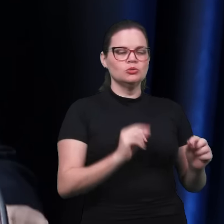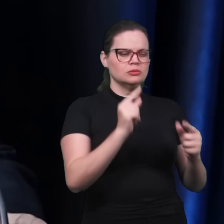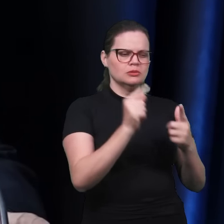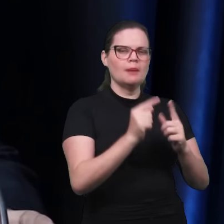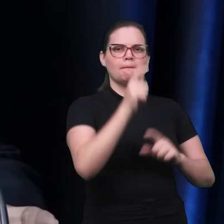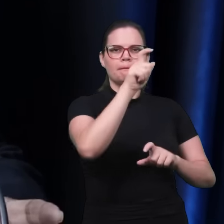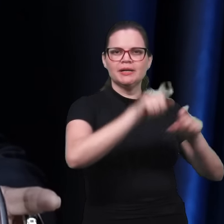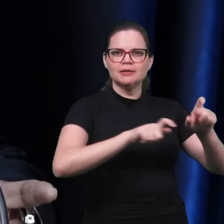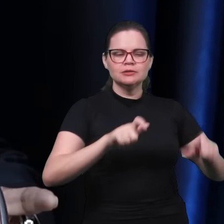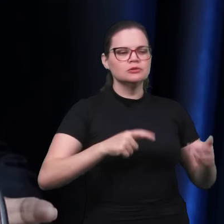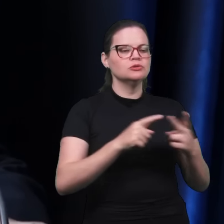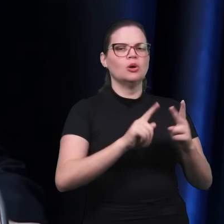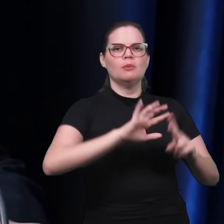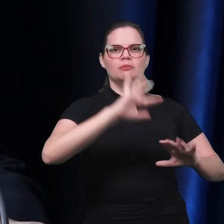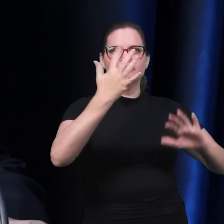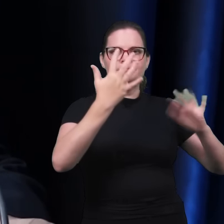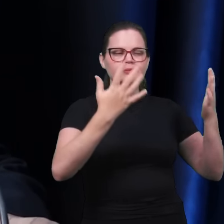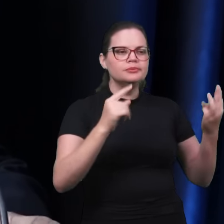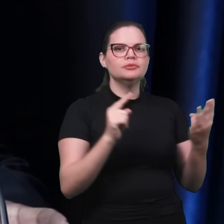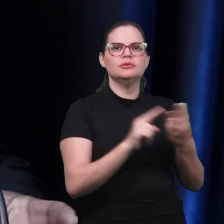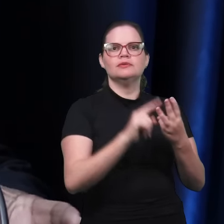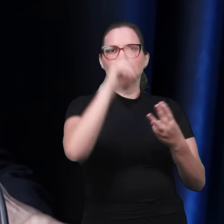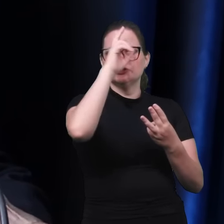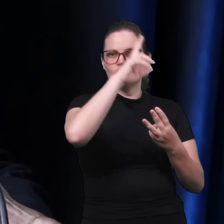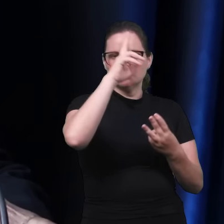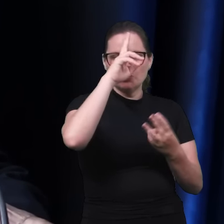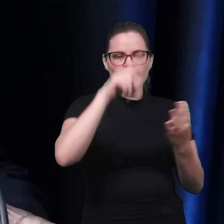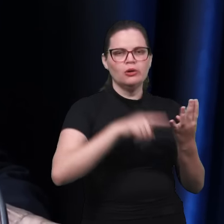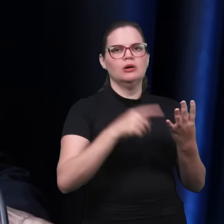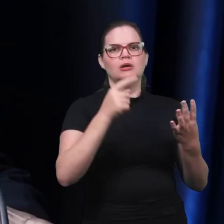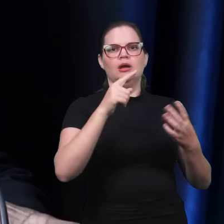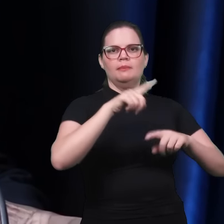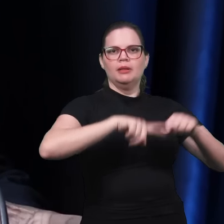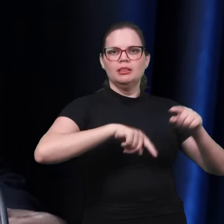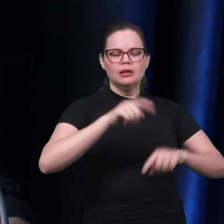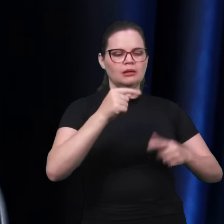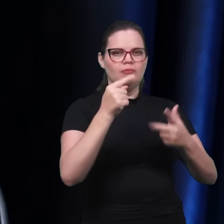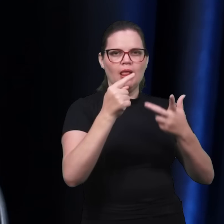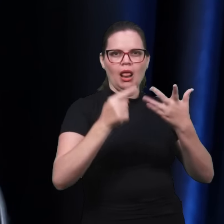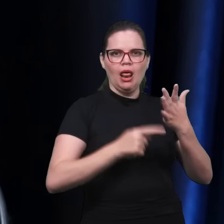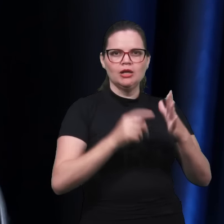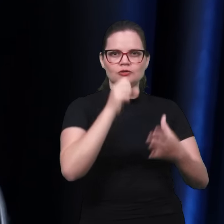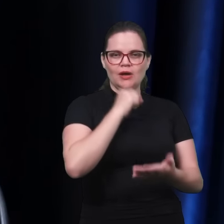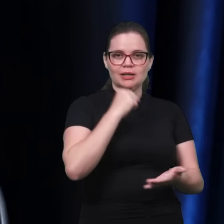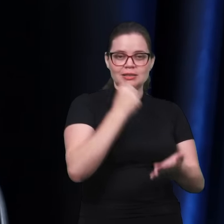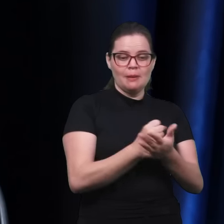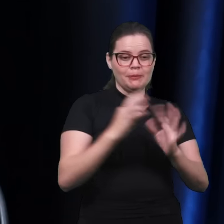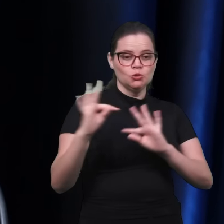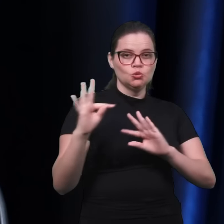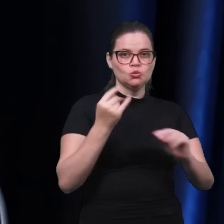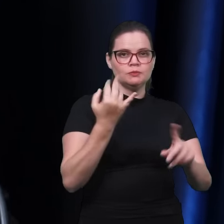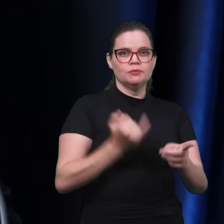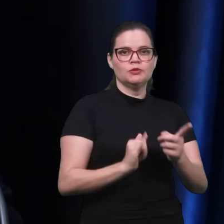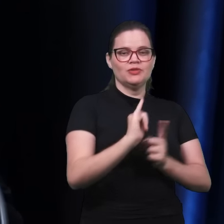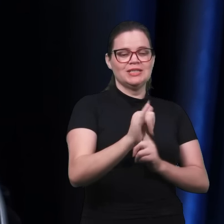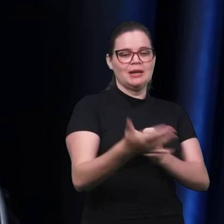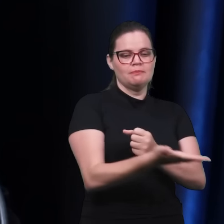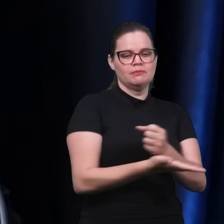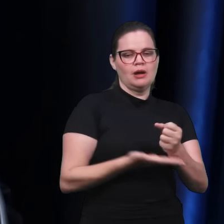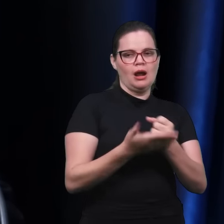esse momento do nascimento de Jesus, o Salvador, né? Jesus, Filho de